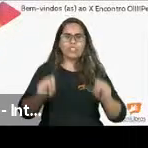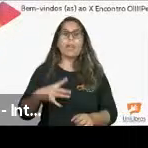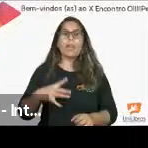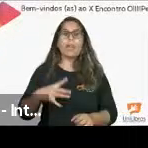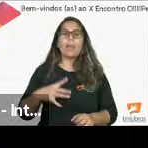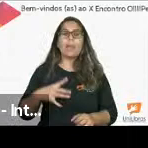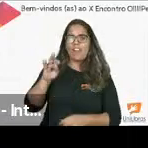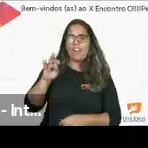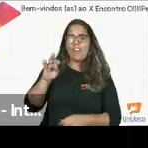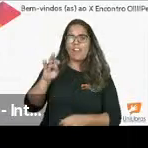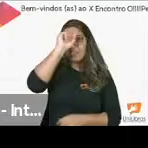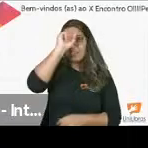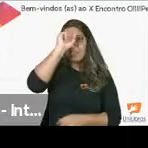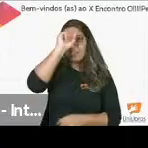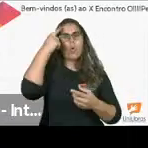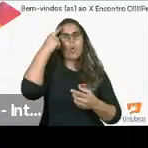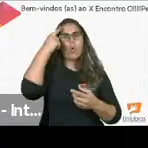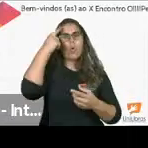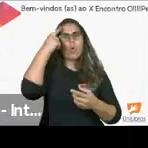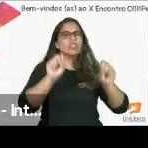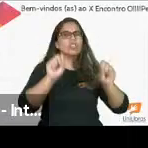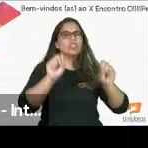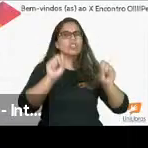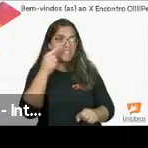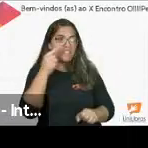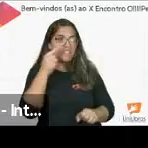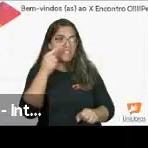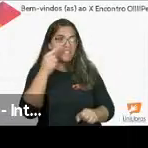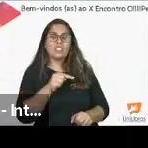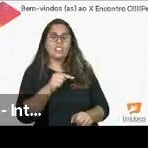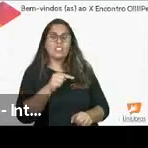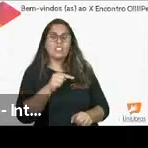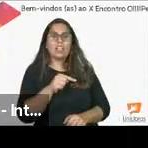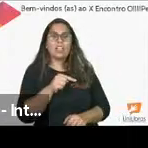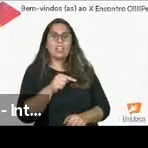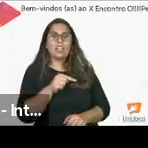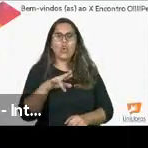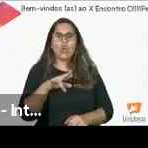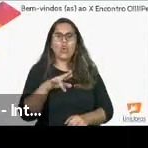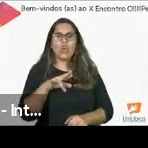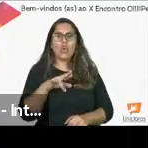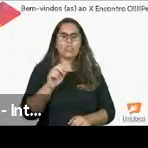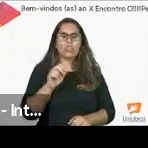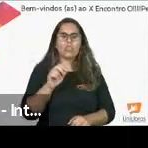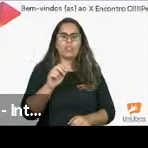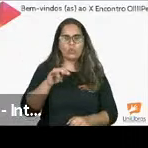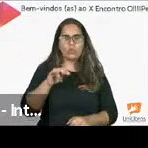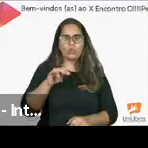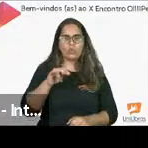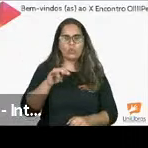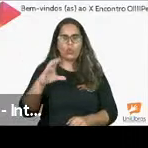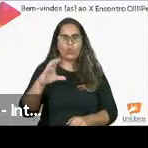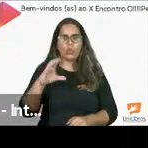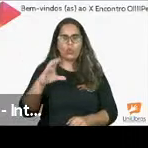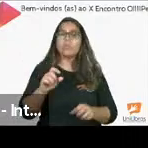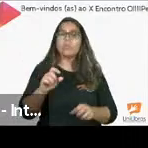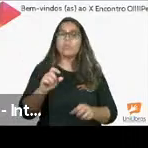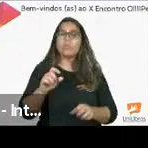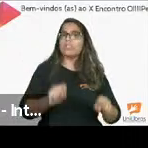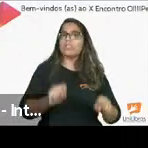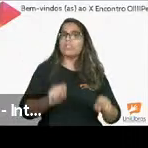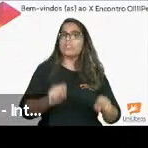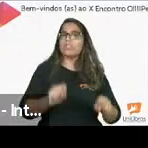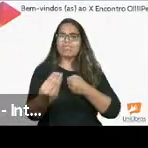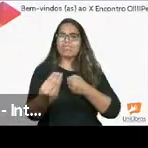pensar em sistema, a ver o sistema imunológico como se fosse um sistema cognitivo.